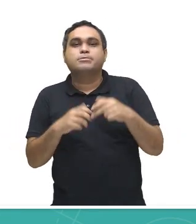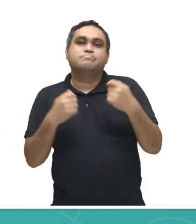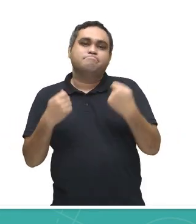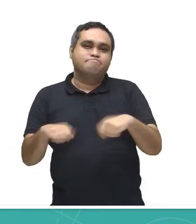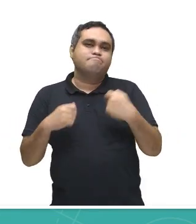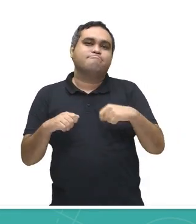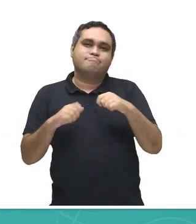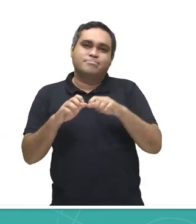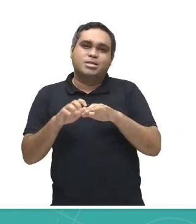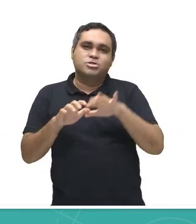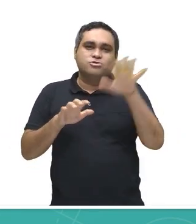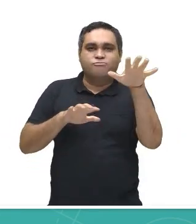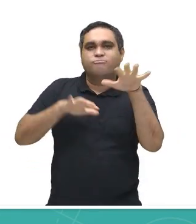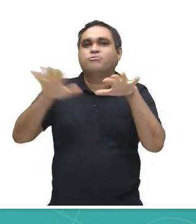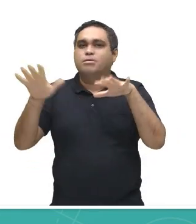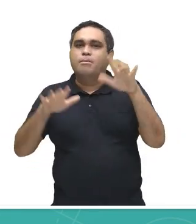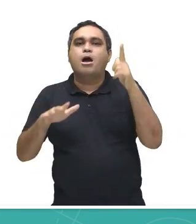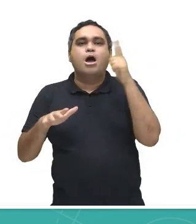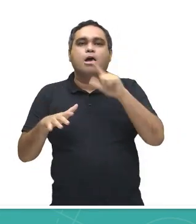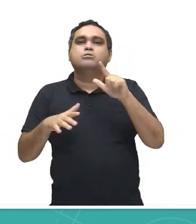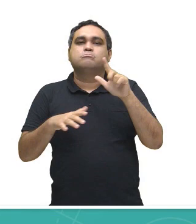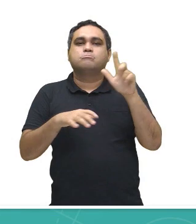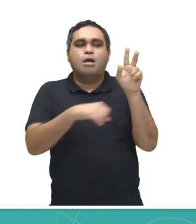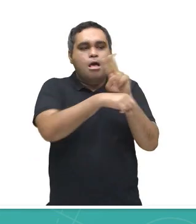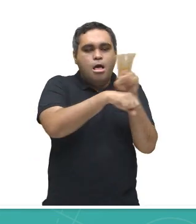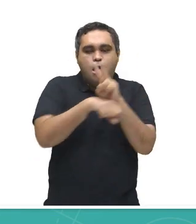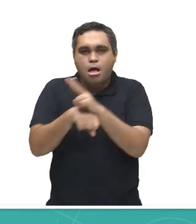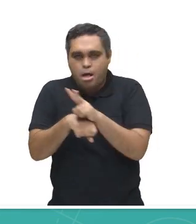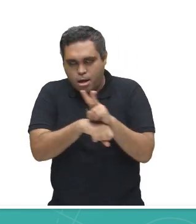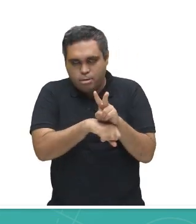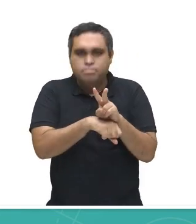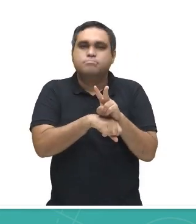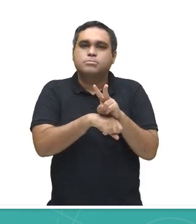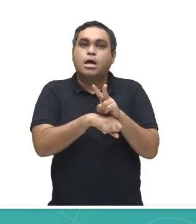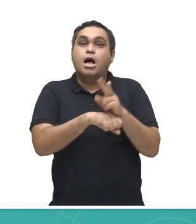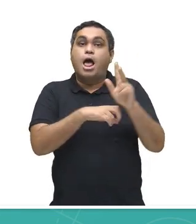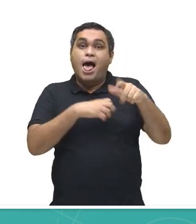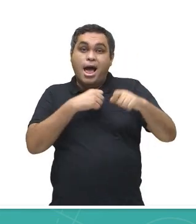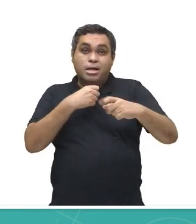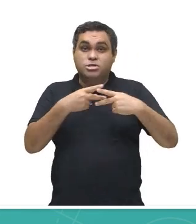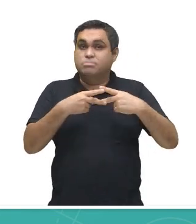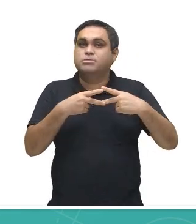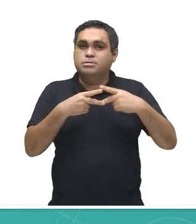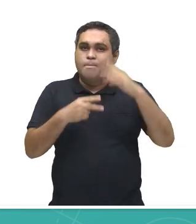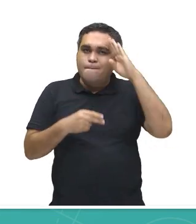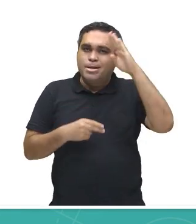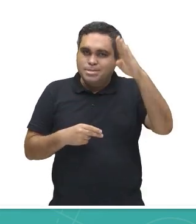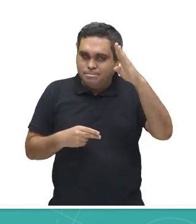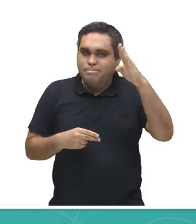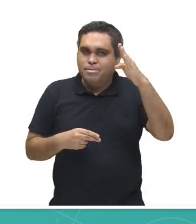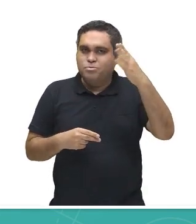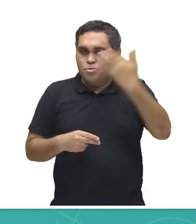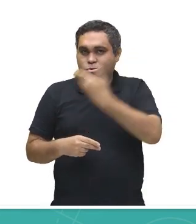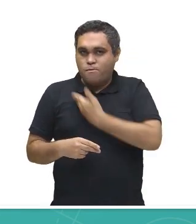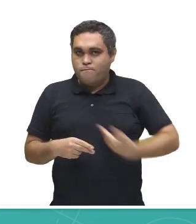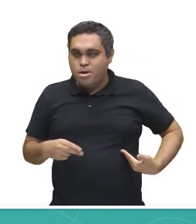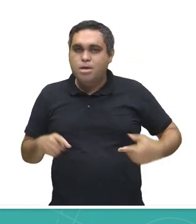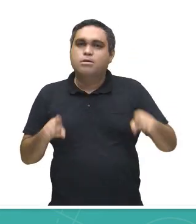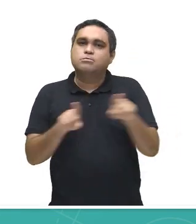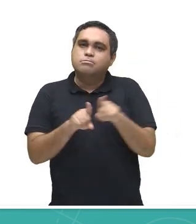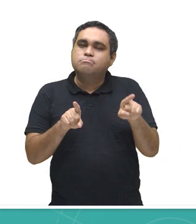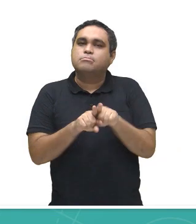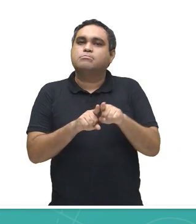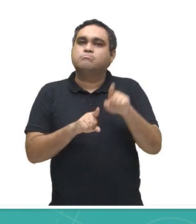dividir para integrar. Essa divisão ajuda na administração do poder público e manter a identidade